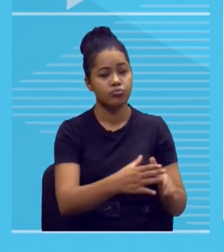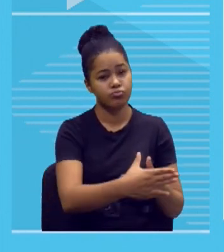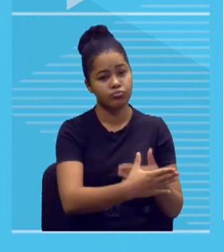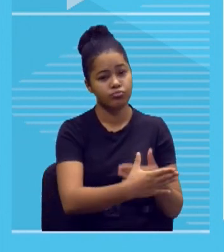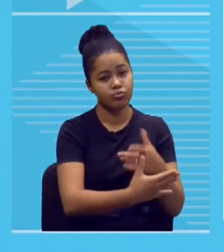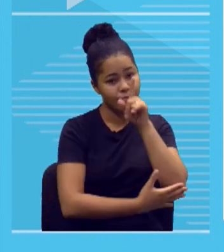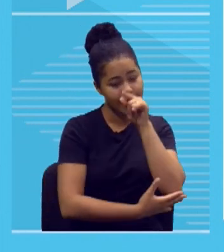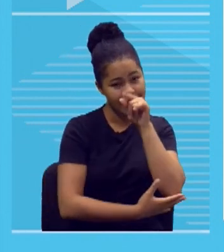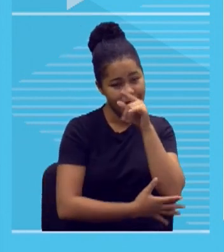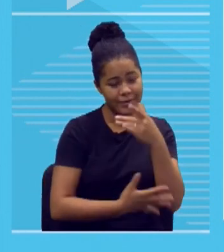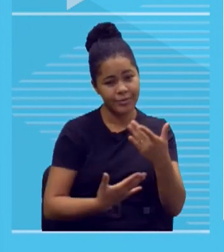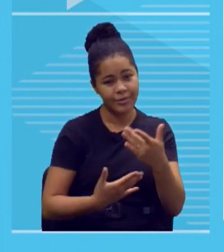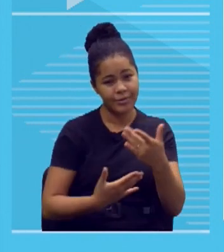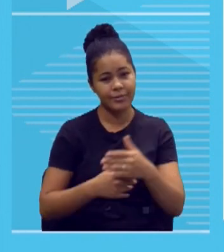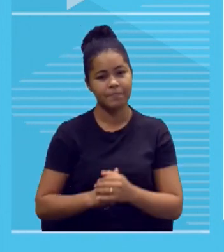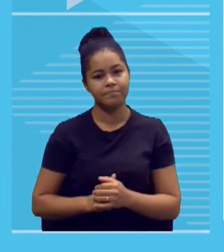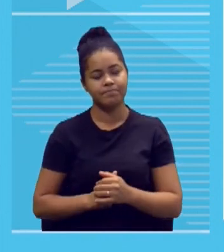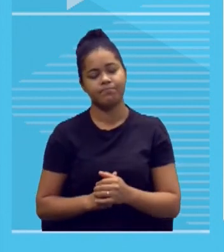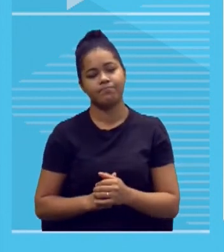de uma ave são